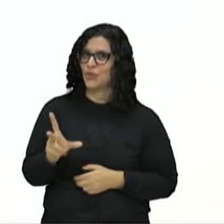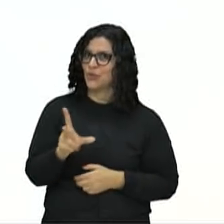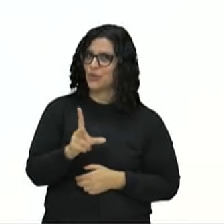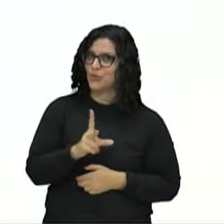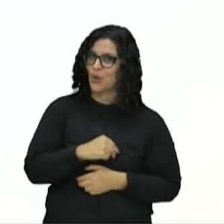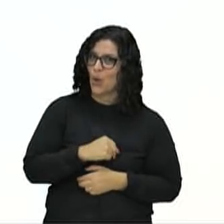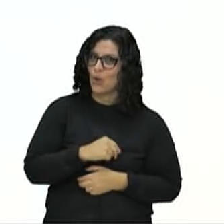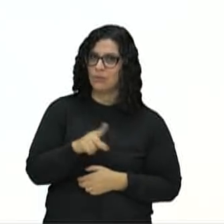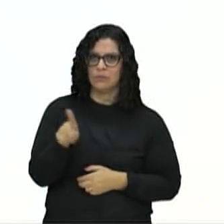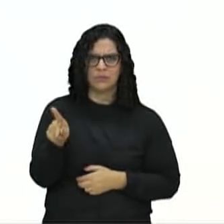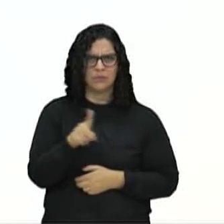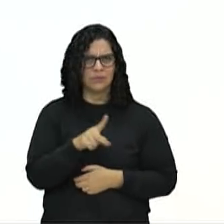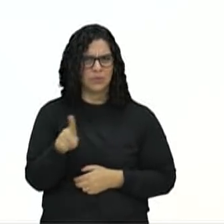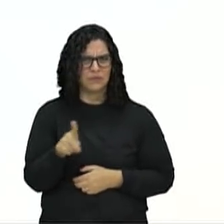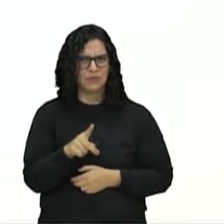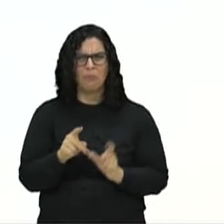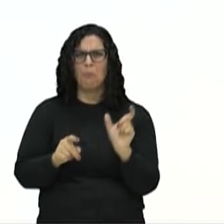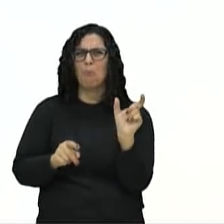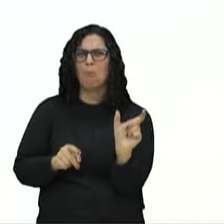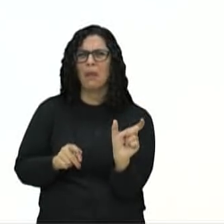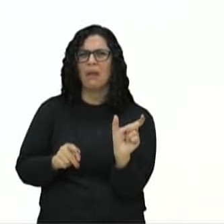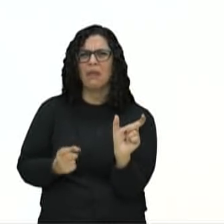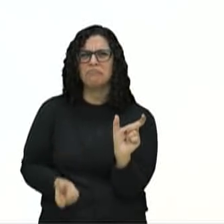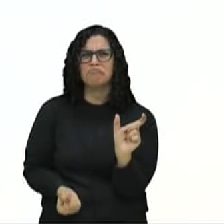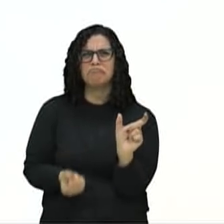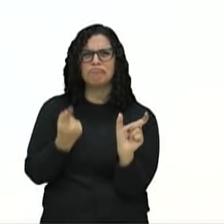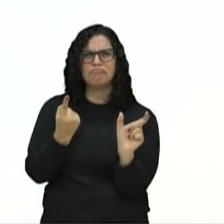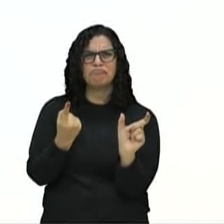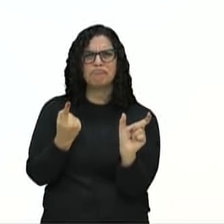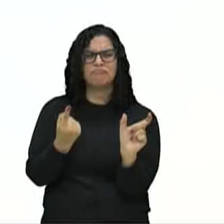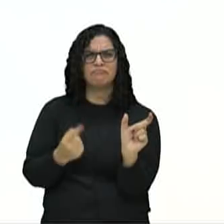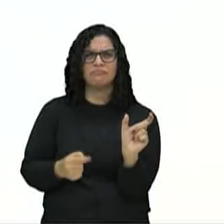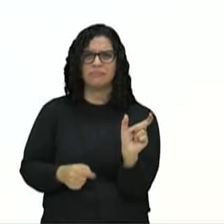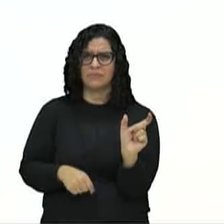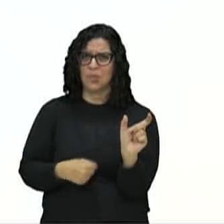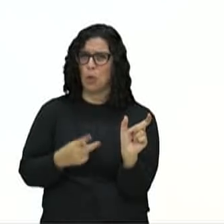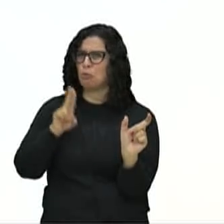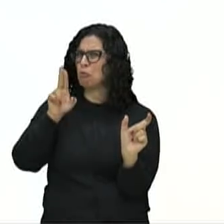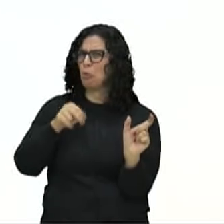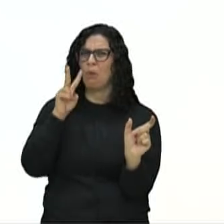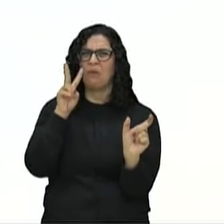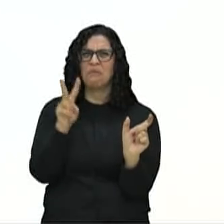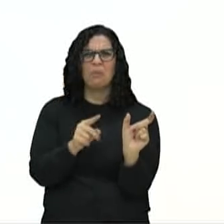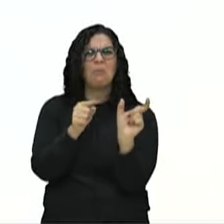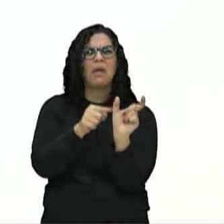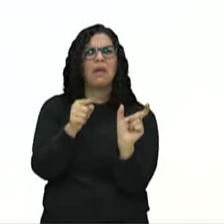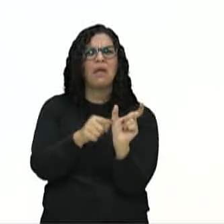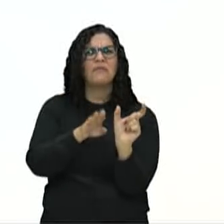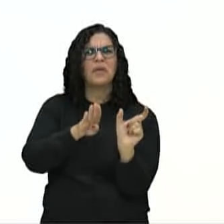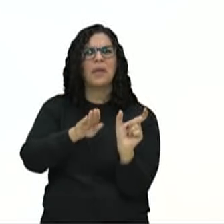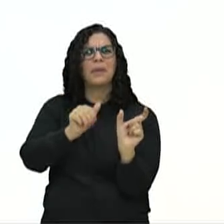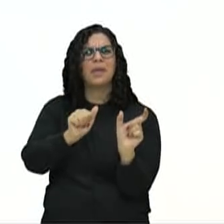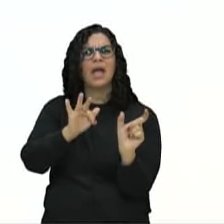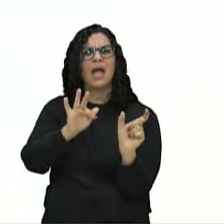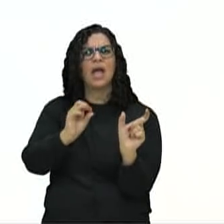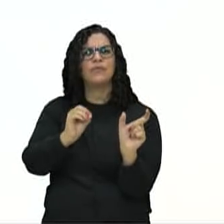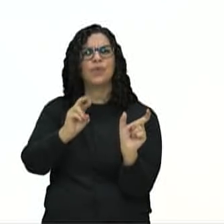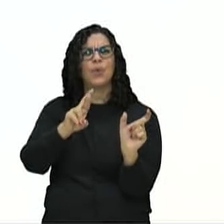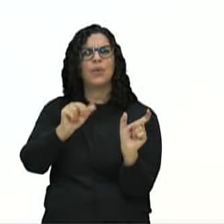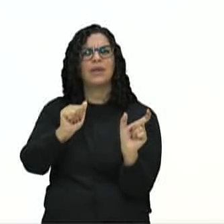Nossa, professora, que palavra mais esquisita! Eu nunca vi essa palavra,